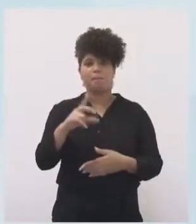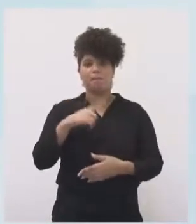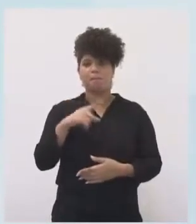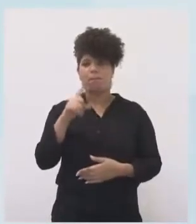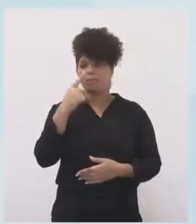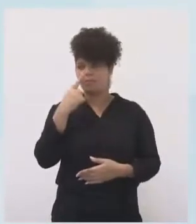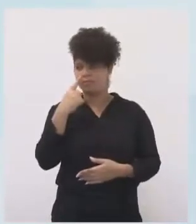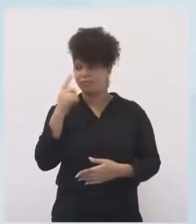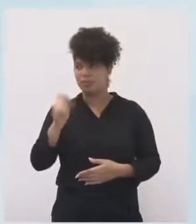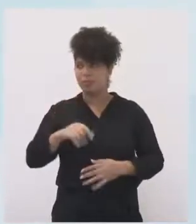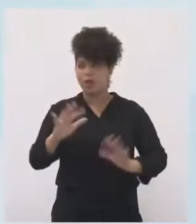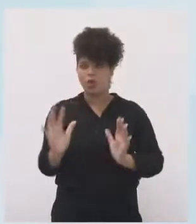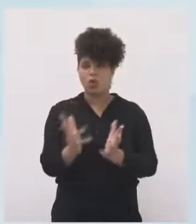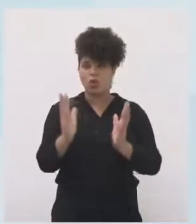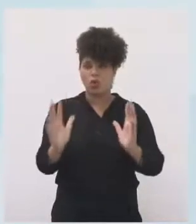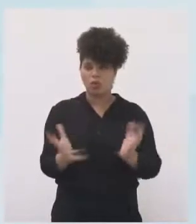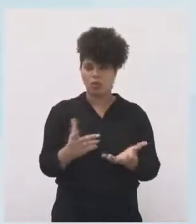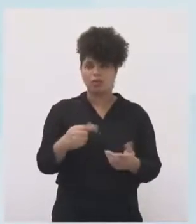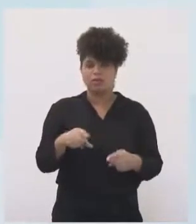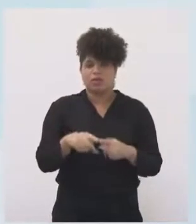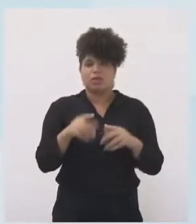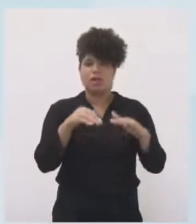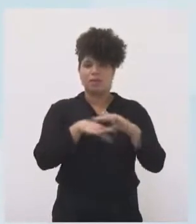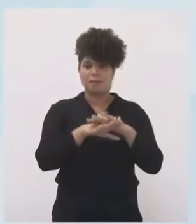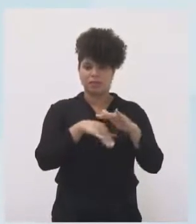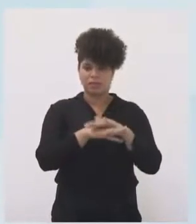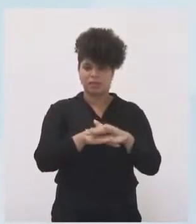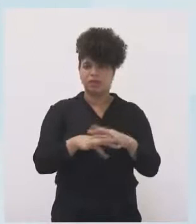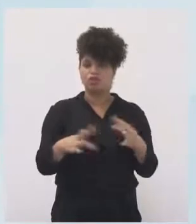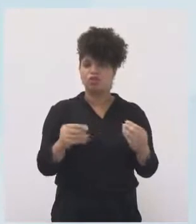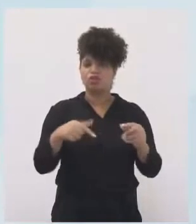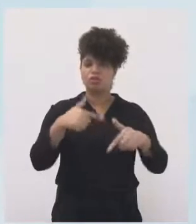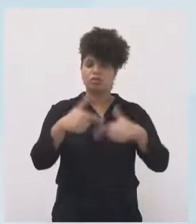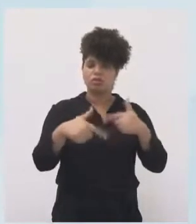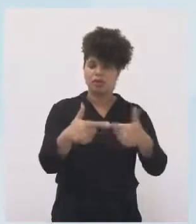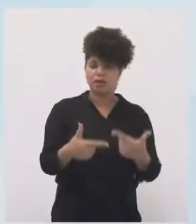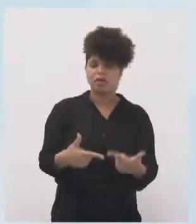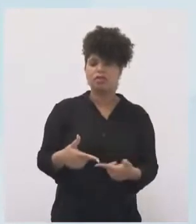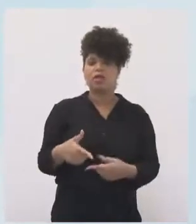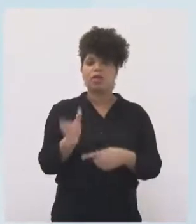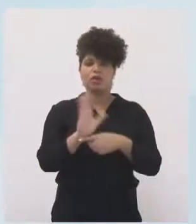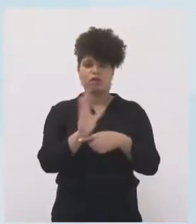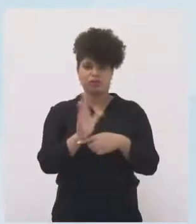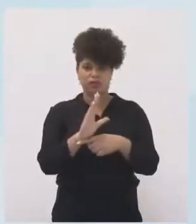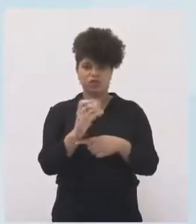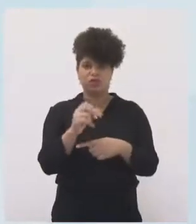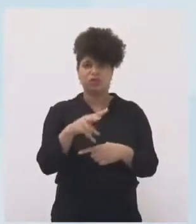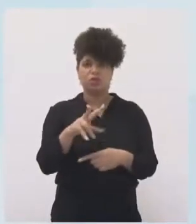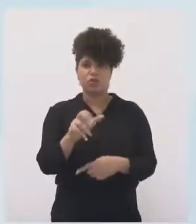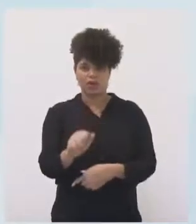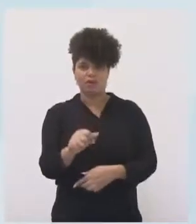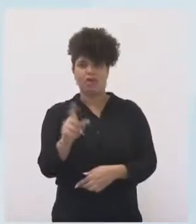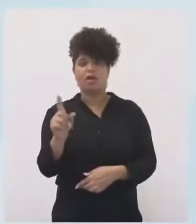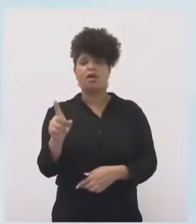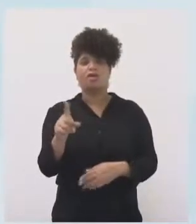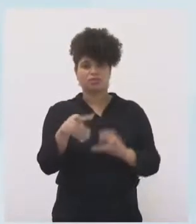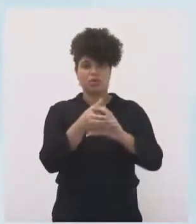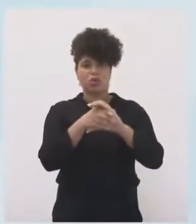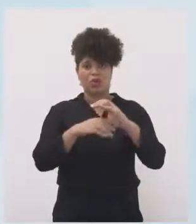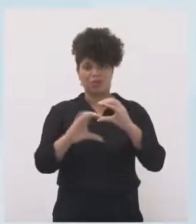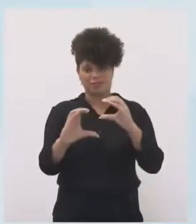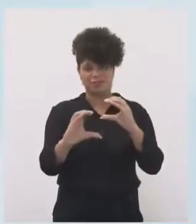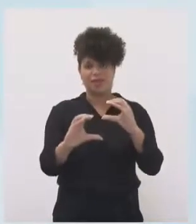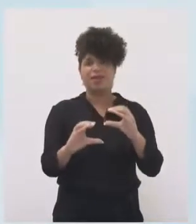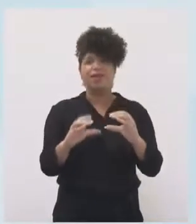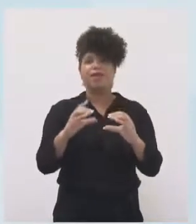espaço para armazenar também todos esses trabalhos, todos esses vídeos no Canva, é um espaço maior. Então, tem tudo do